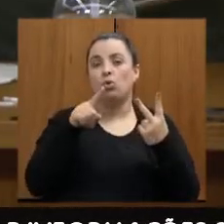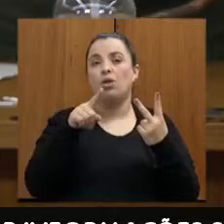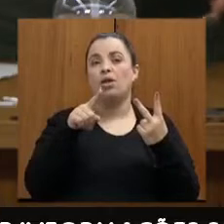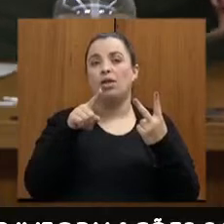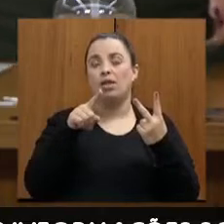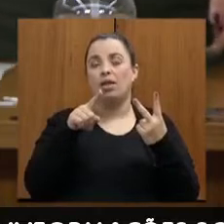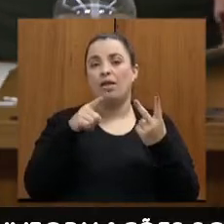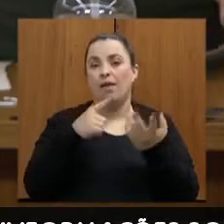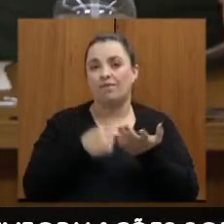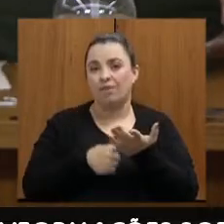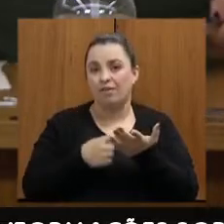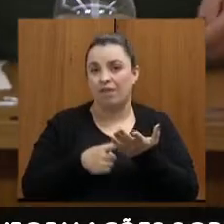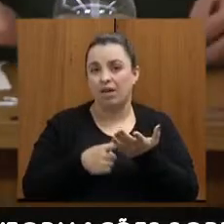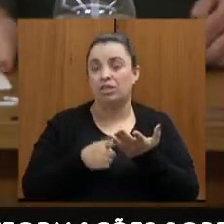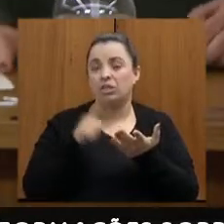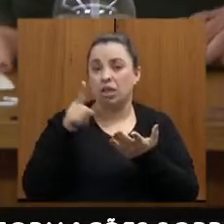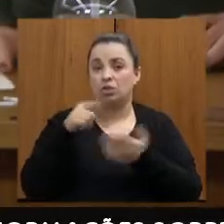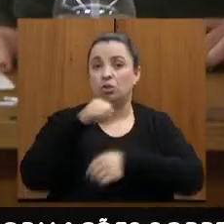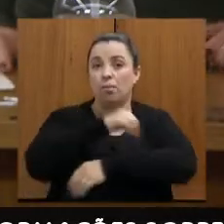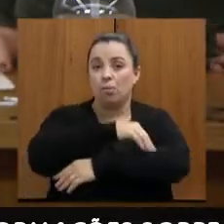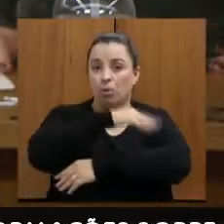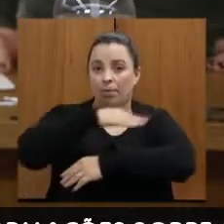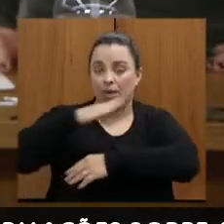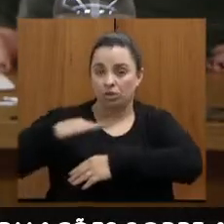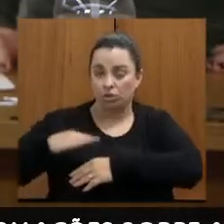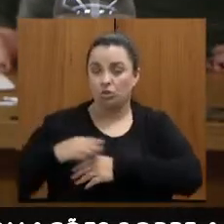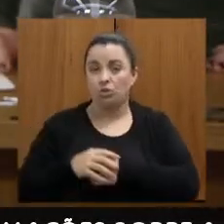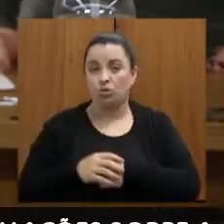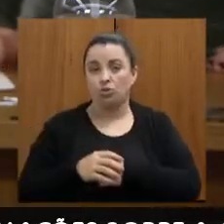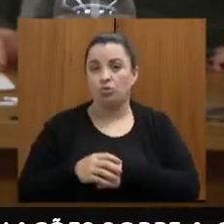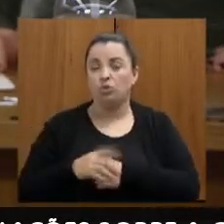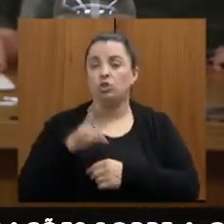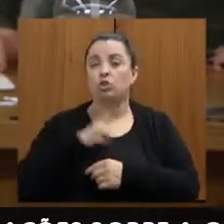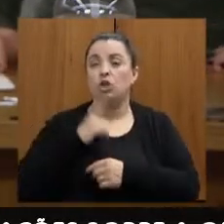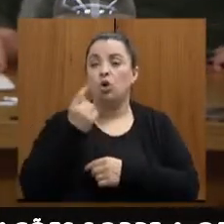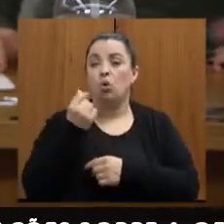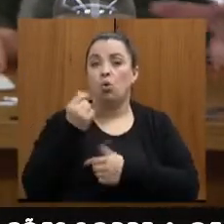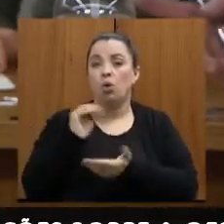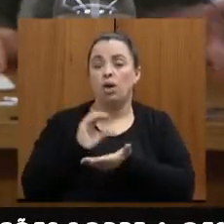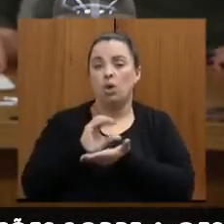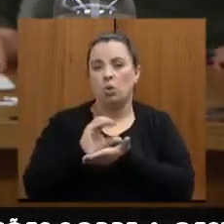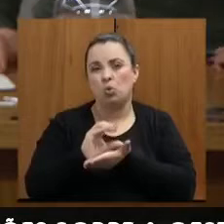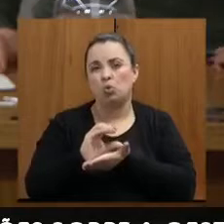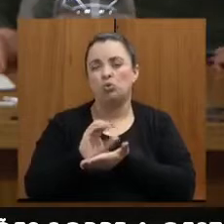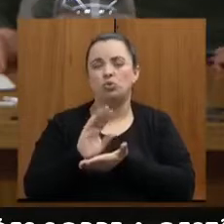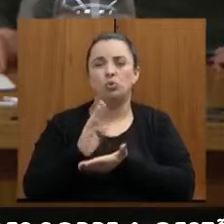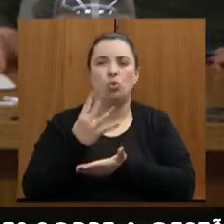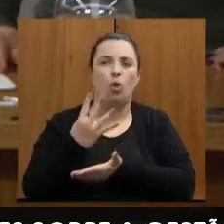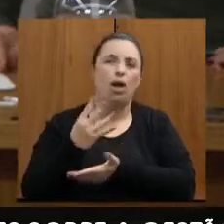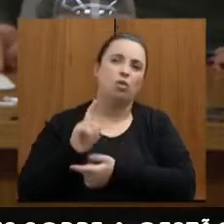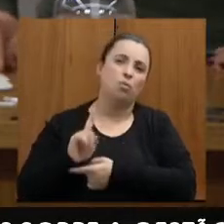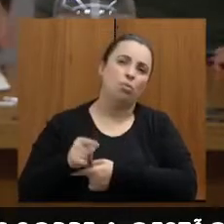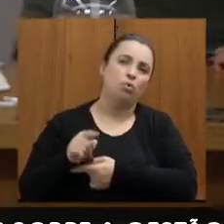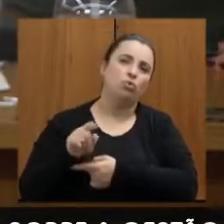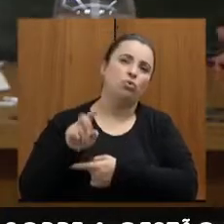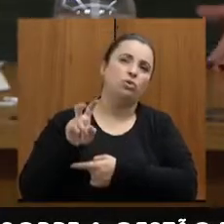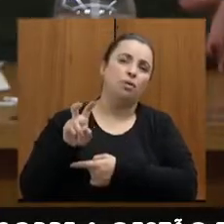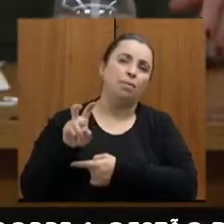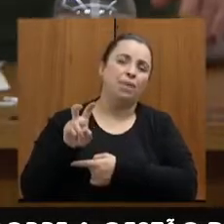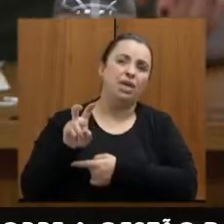vários sobre a tragédia de Brumadinho tinha um recurso da hora de 4.5